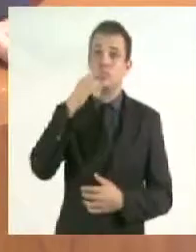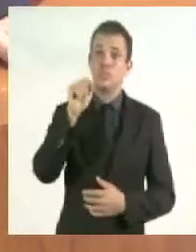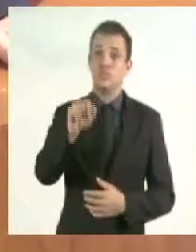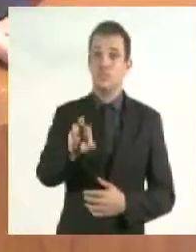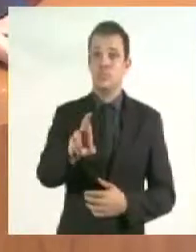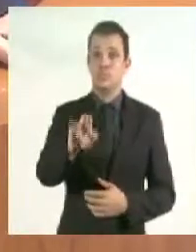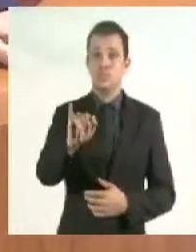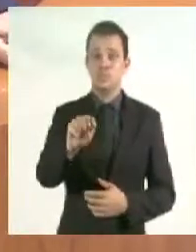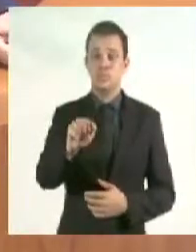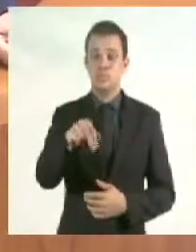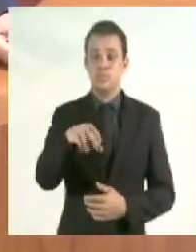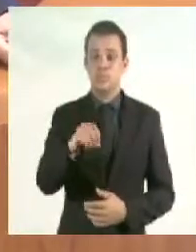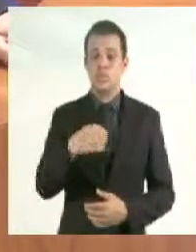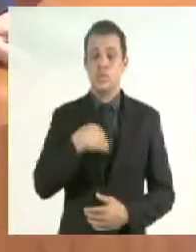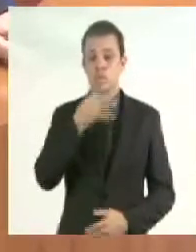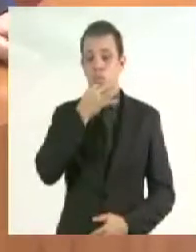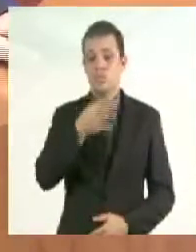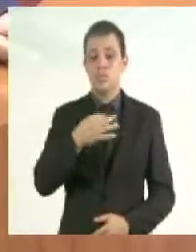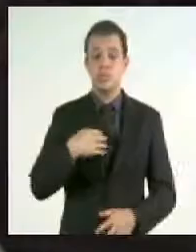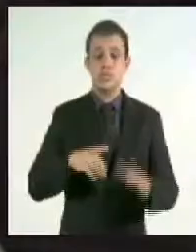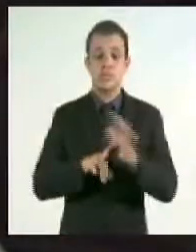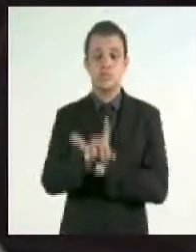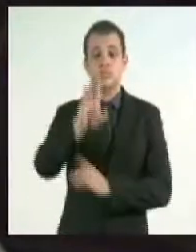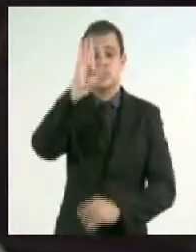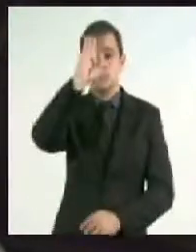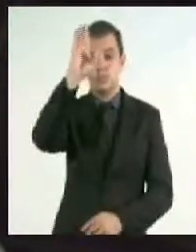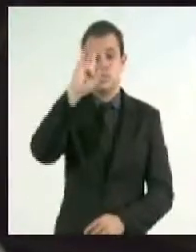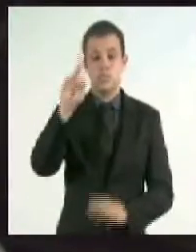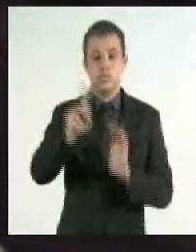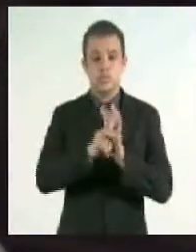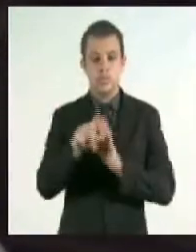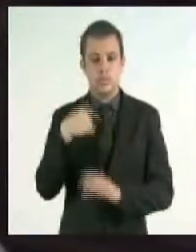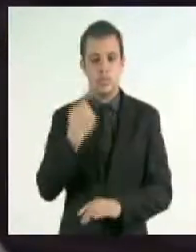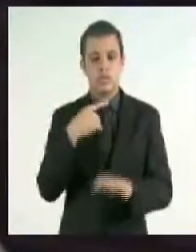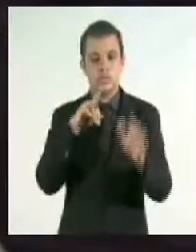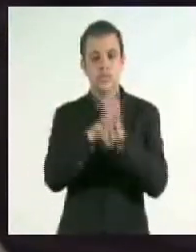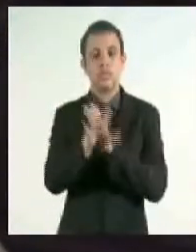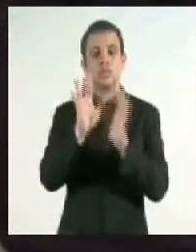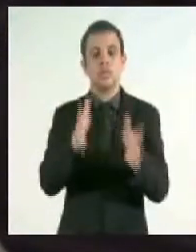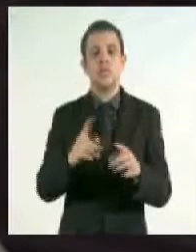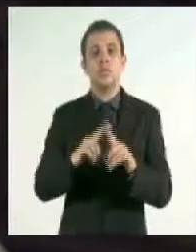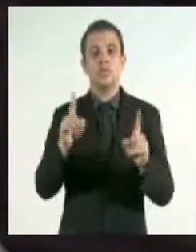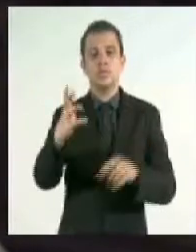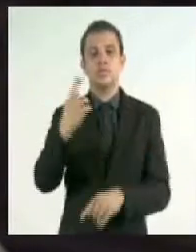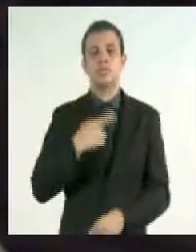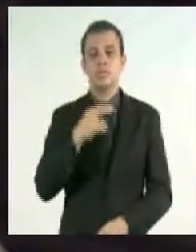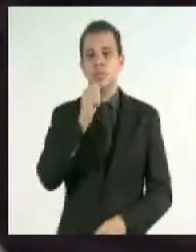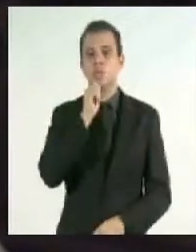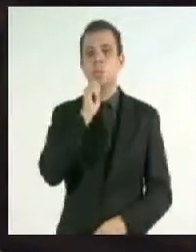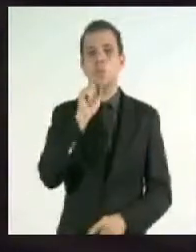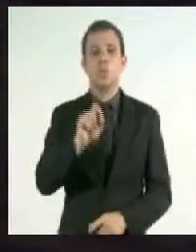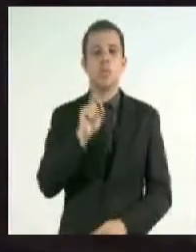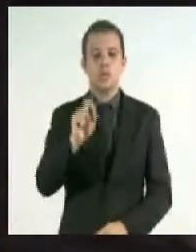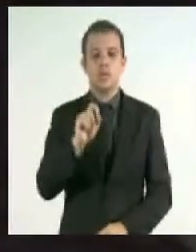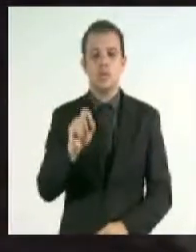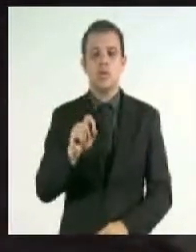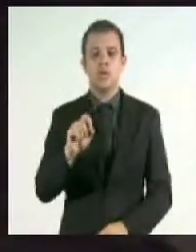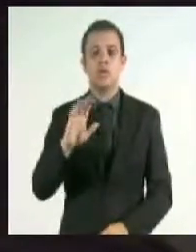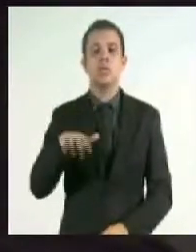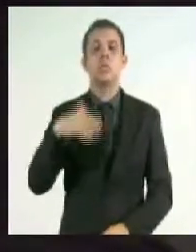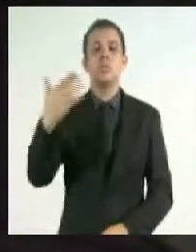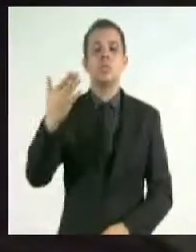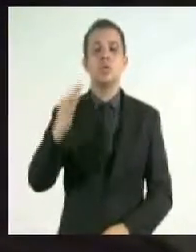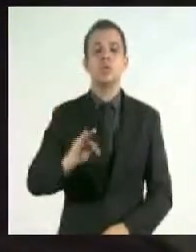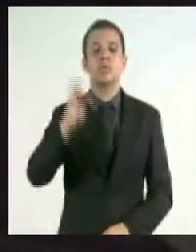pergunta principal nossa e que não foi respondida é quando darão explicações